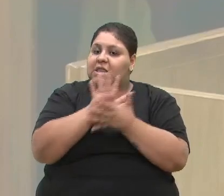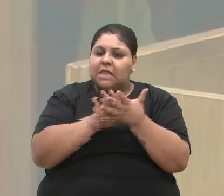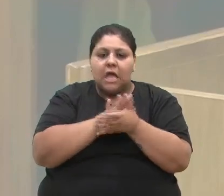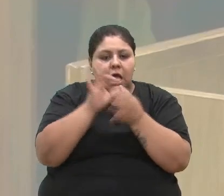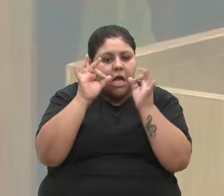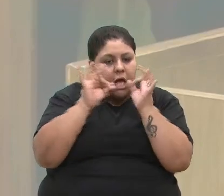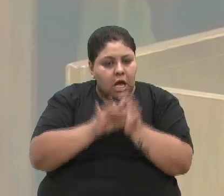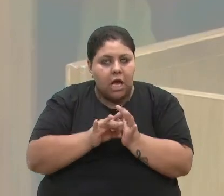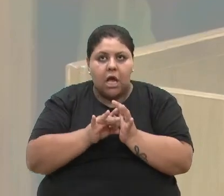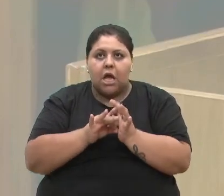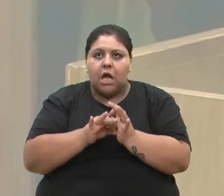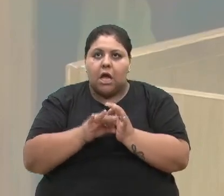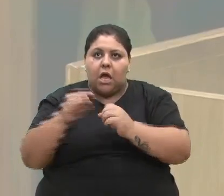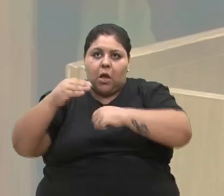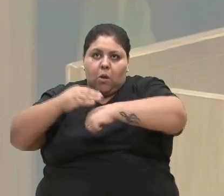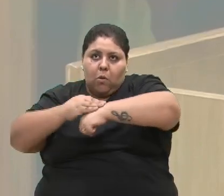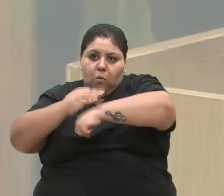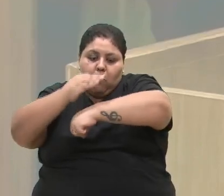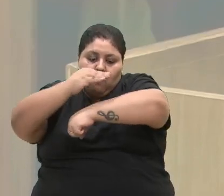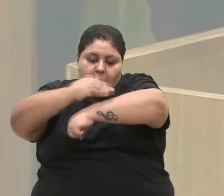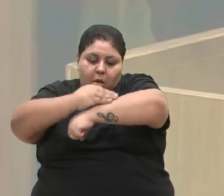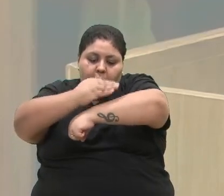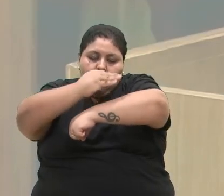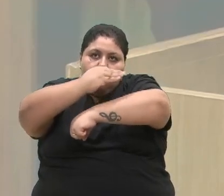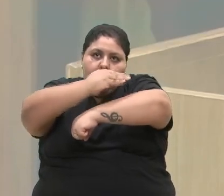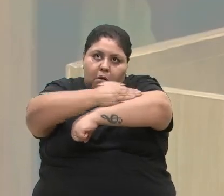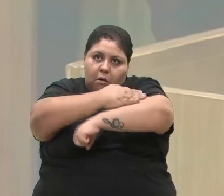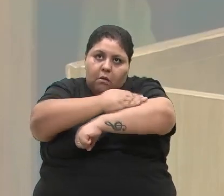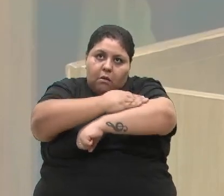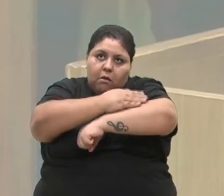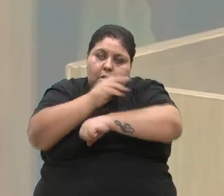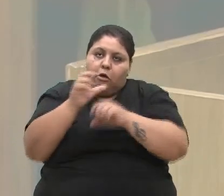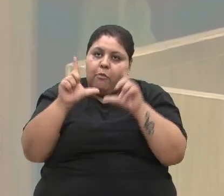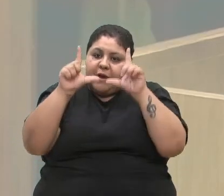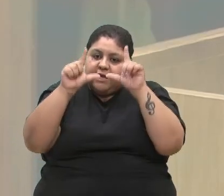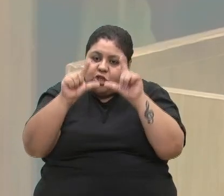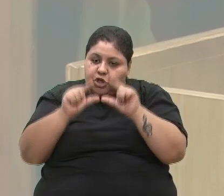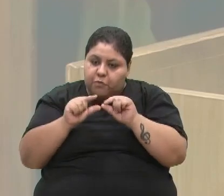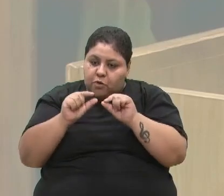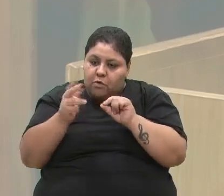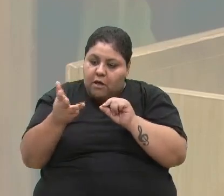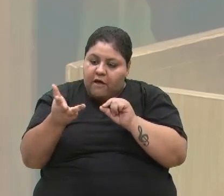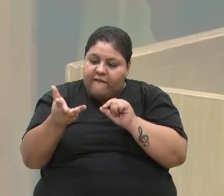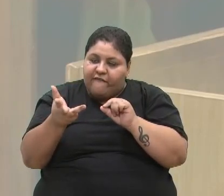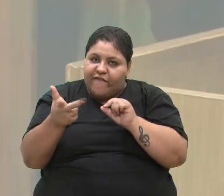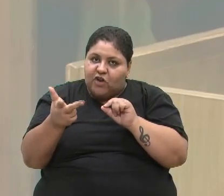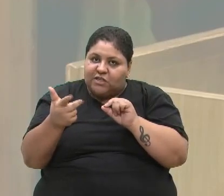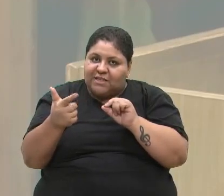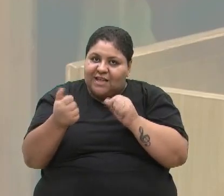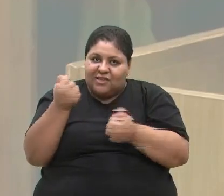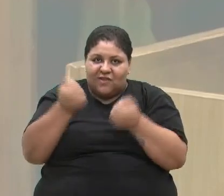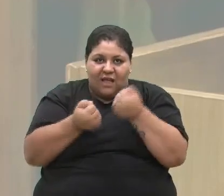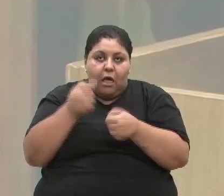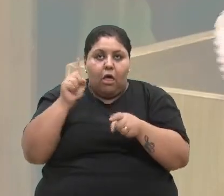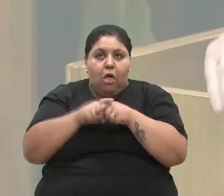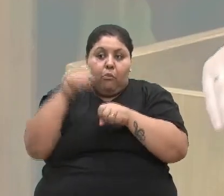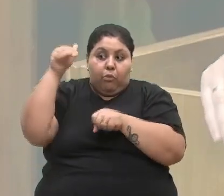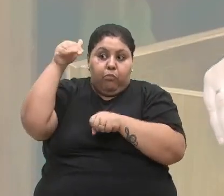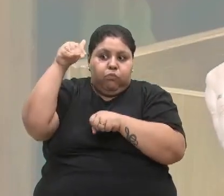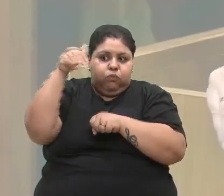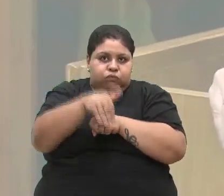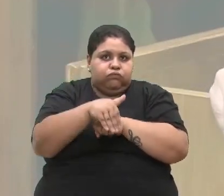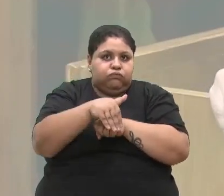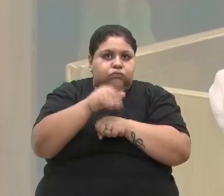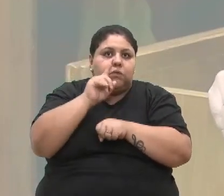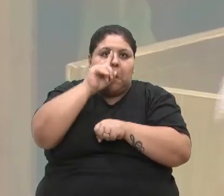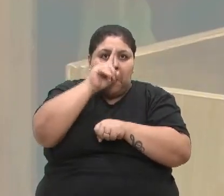do que colocar lá uma lombofaixa, como foi colocado, para redução, né, da velocidade, né, dos carros, porque é uma descida bem perigosa,